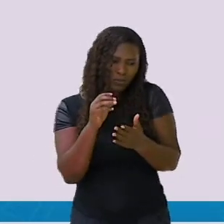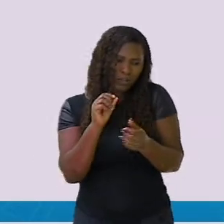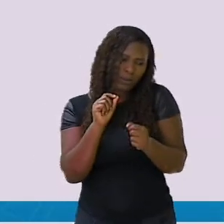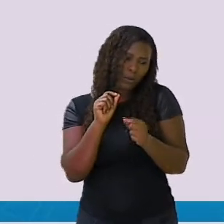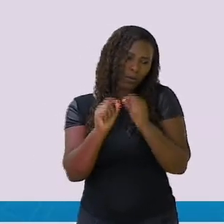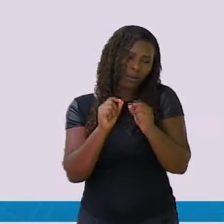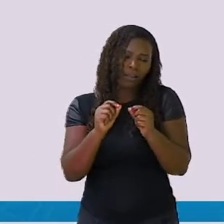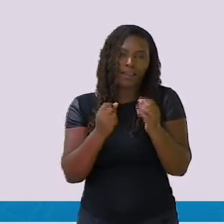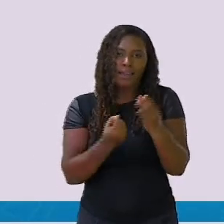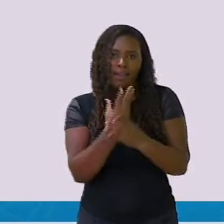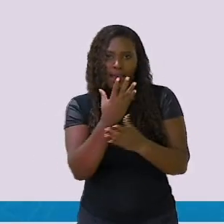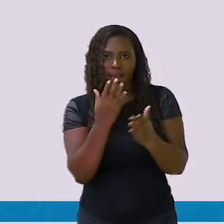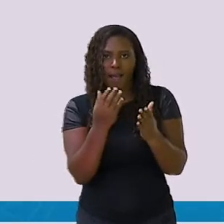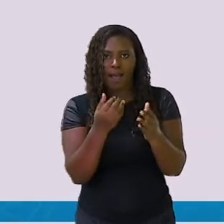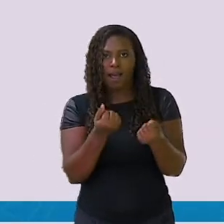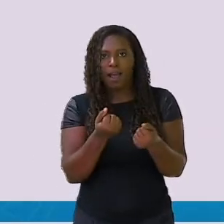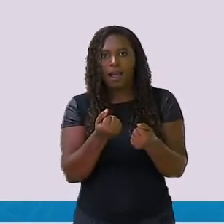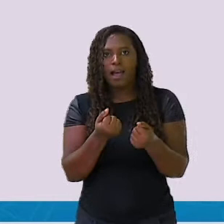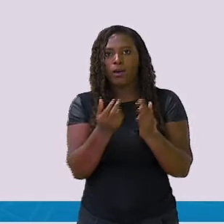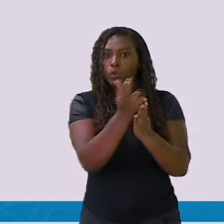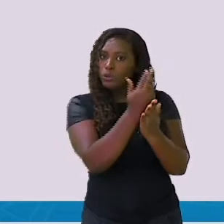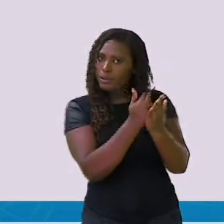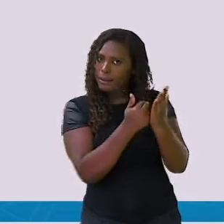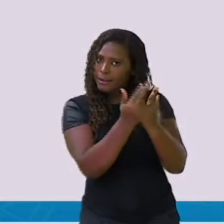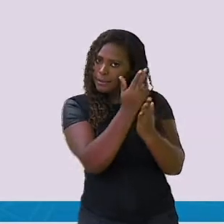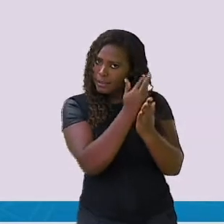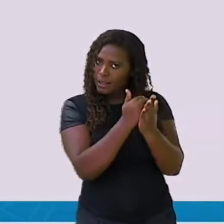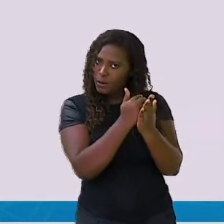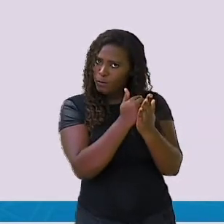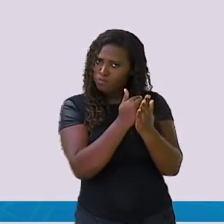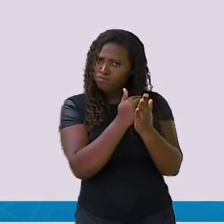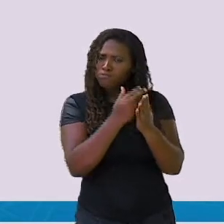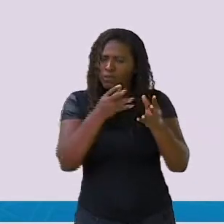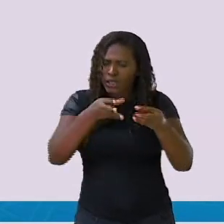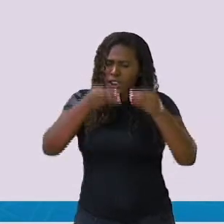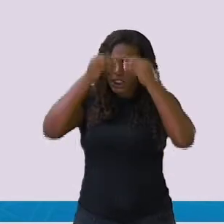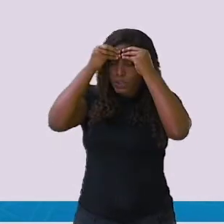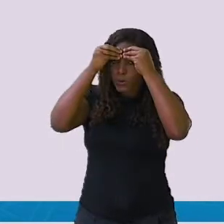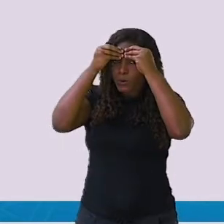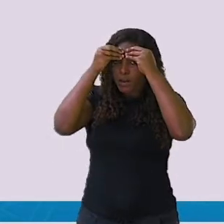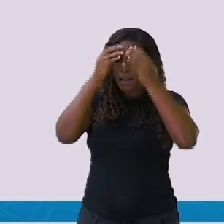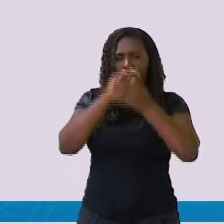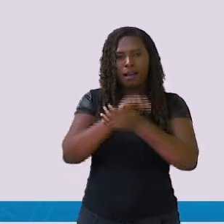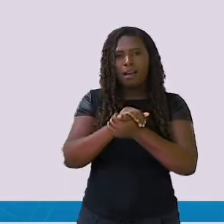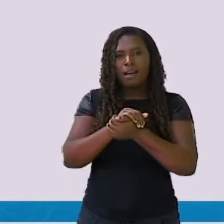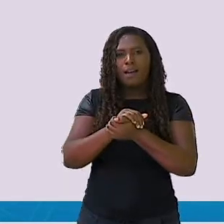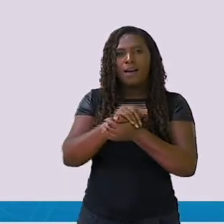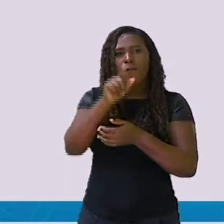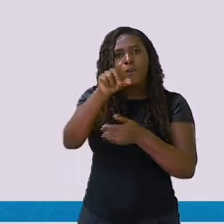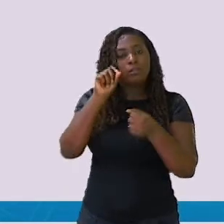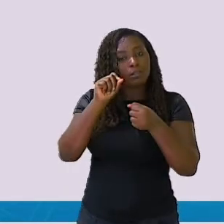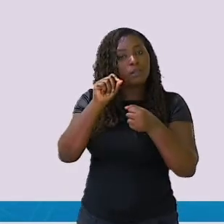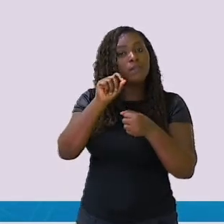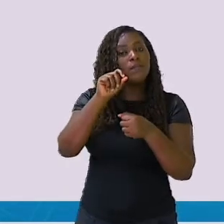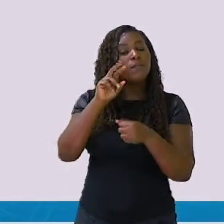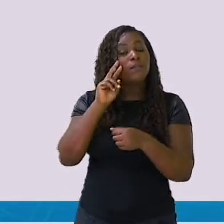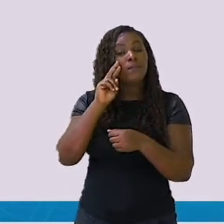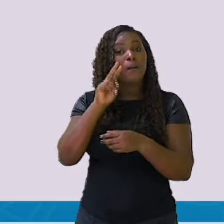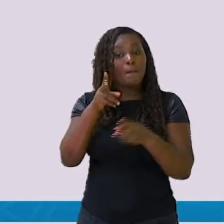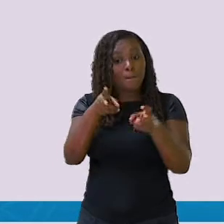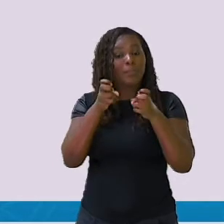vocês aqui. A gente vai falar sobre um tema muito aí importante, que é o Covid, né? A gente está aí vivendo uma